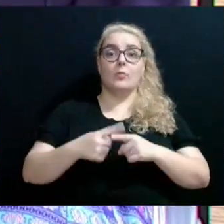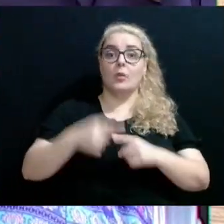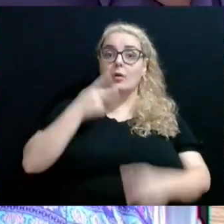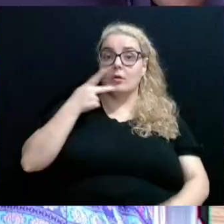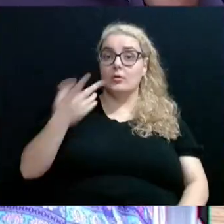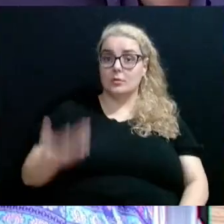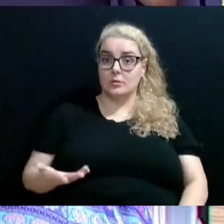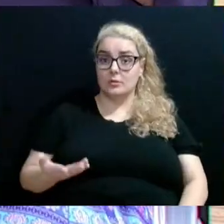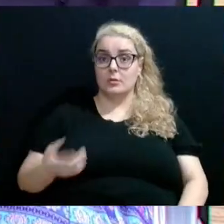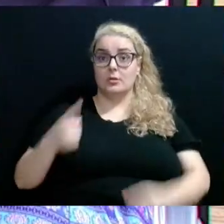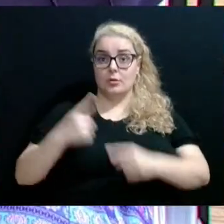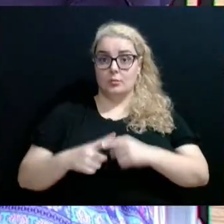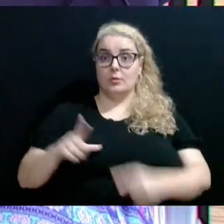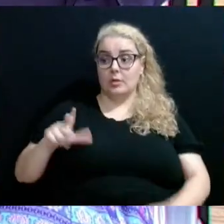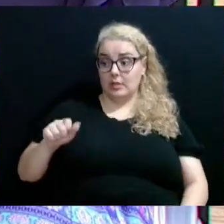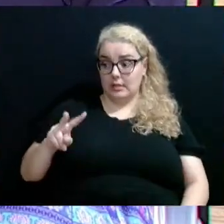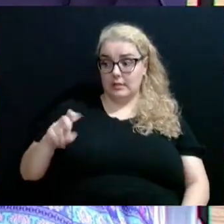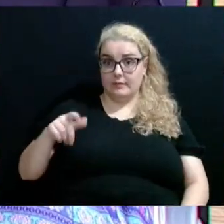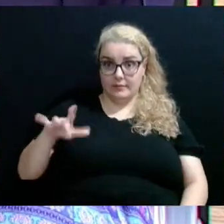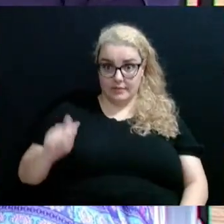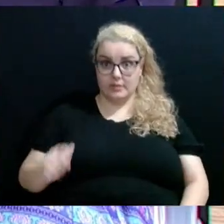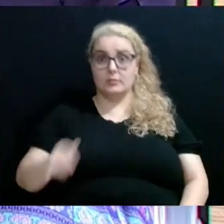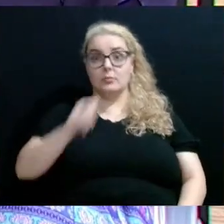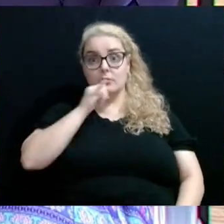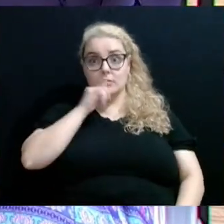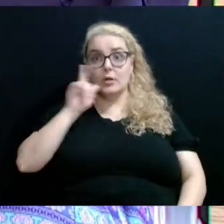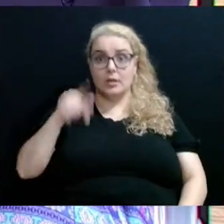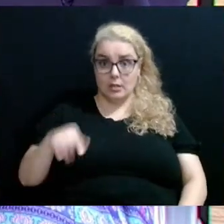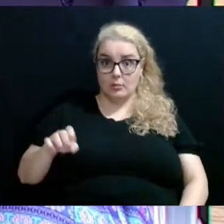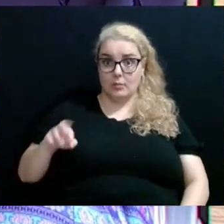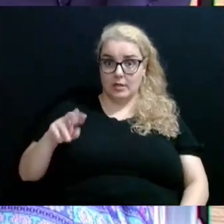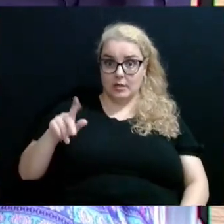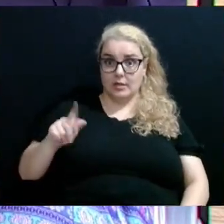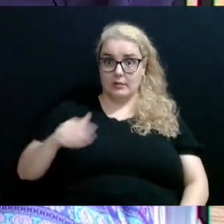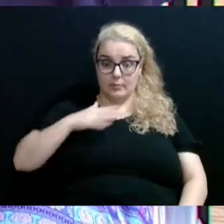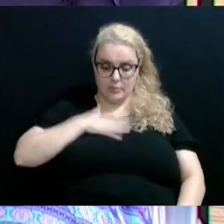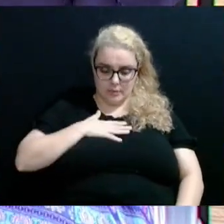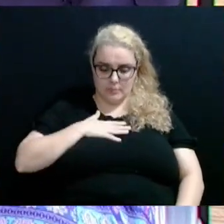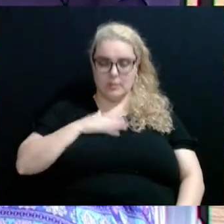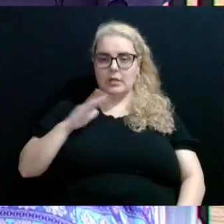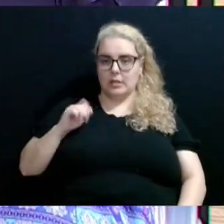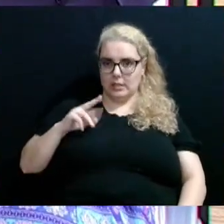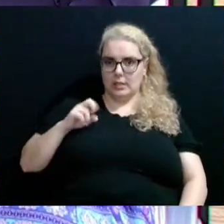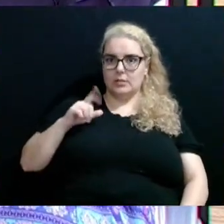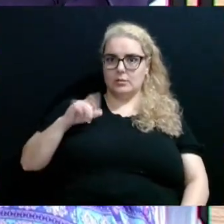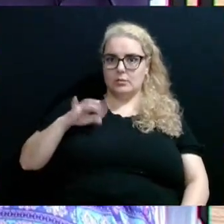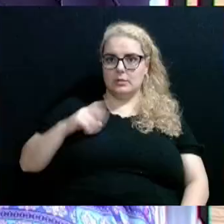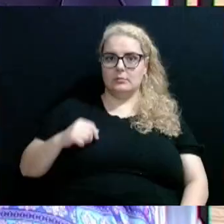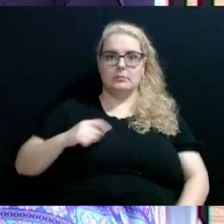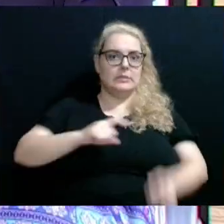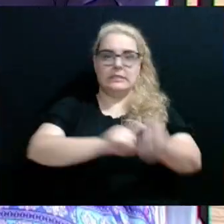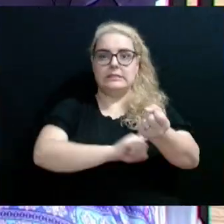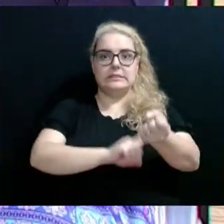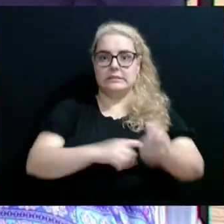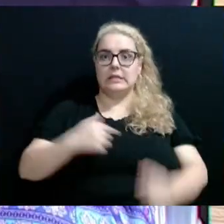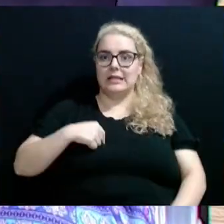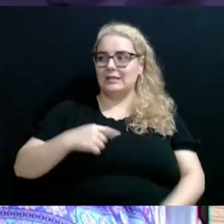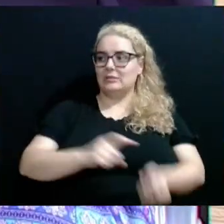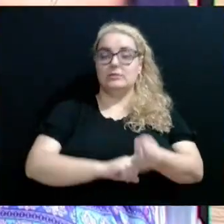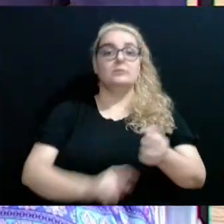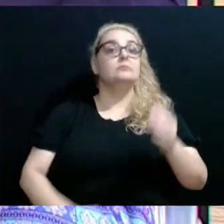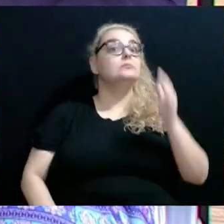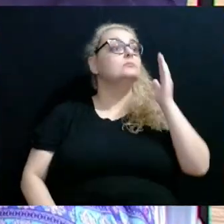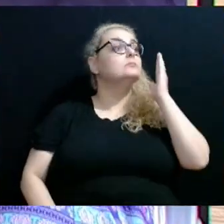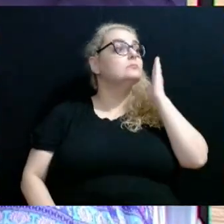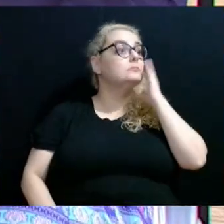a lavanda, por exemplo, essa é uma erva que, para mim, Caroline, me irrita. Eu fico irritada quando tem lavanda